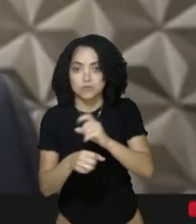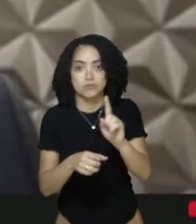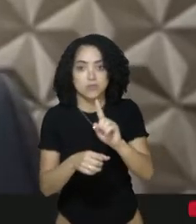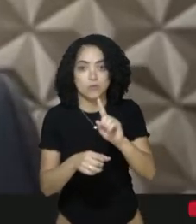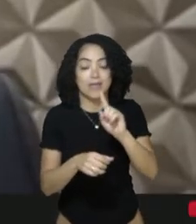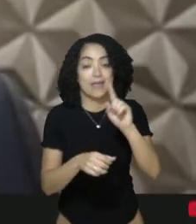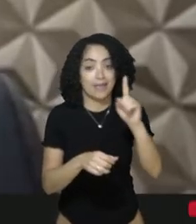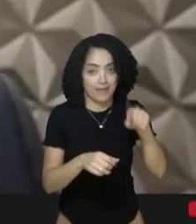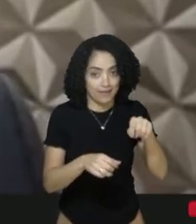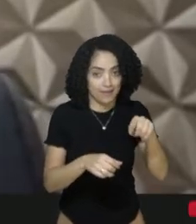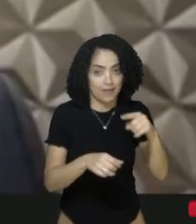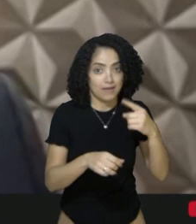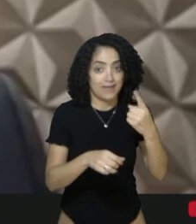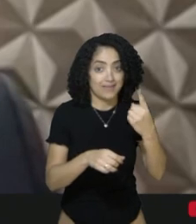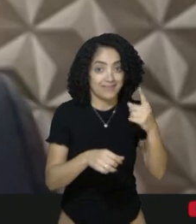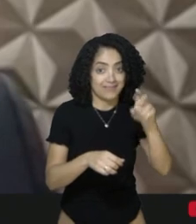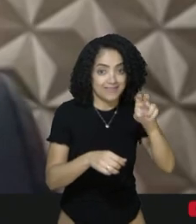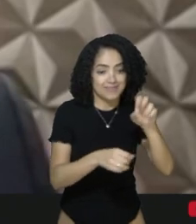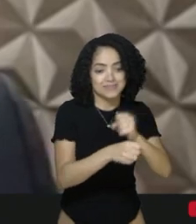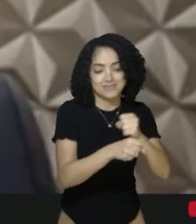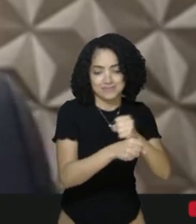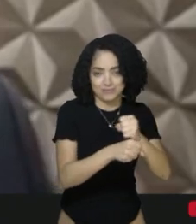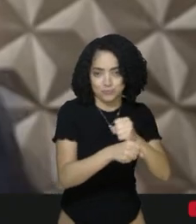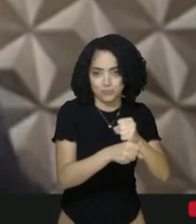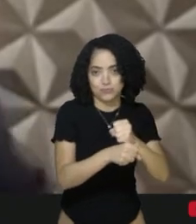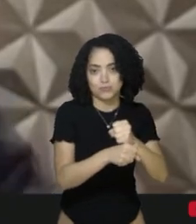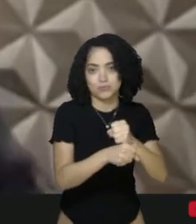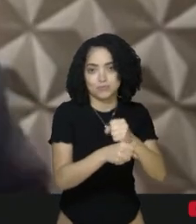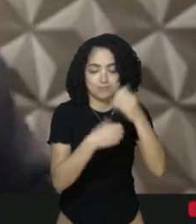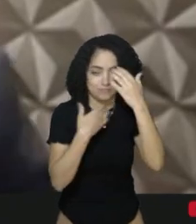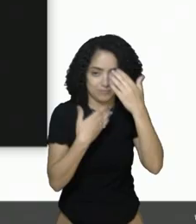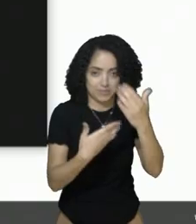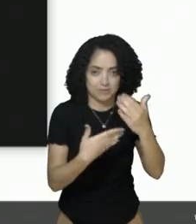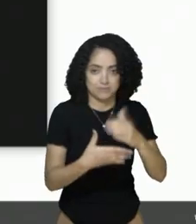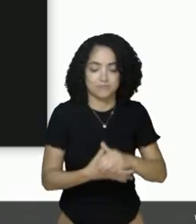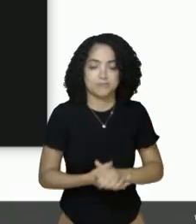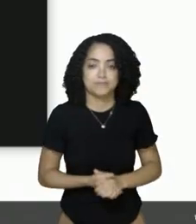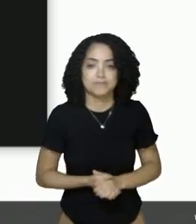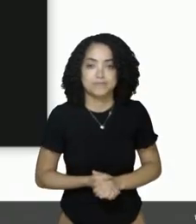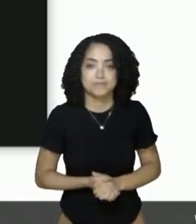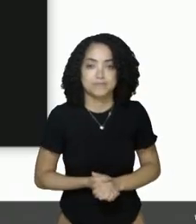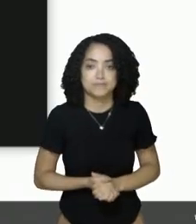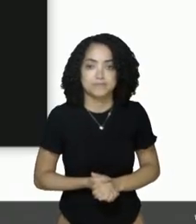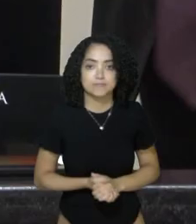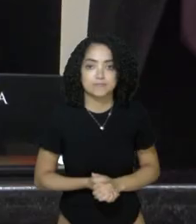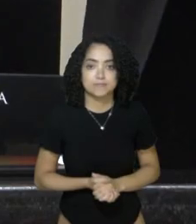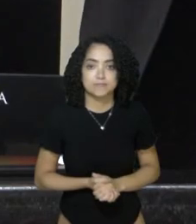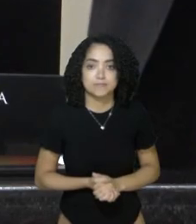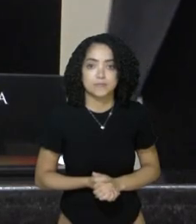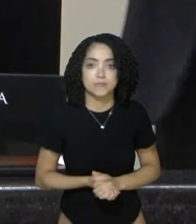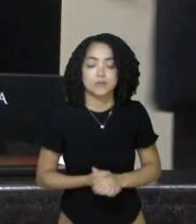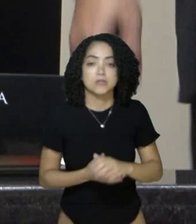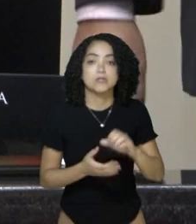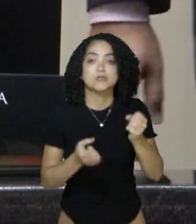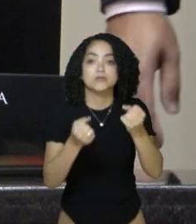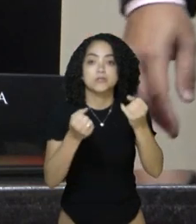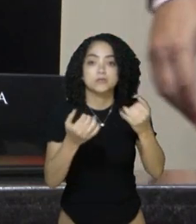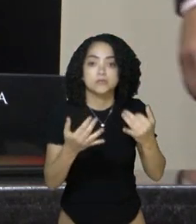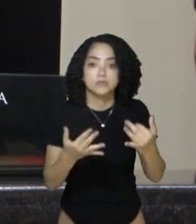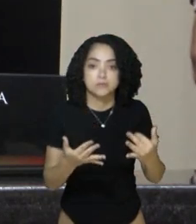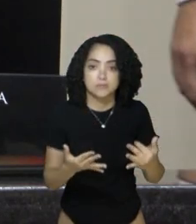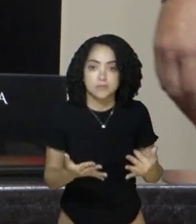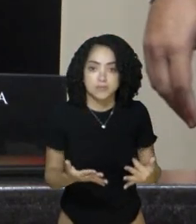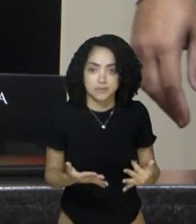anos. Isso, senhor presidente, meu, muito obrigado. Só quero justificar,